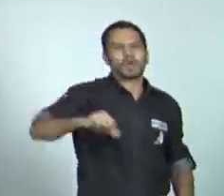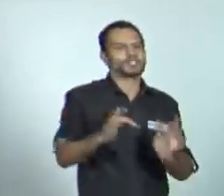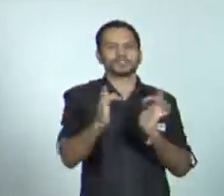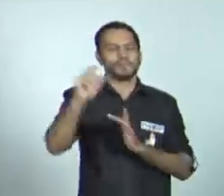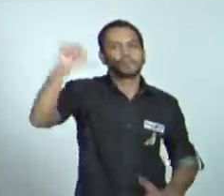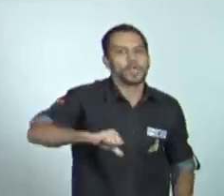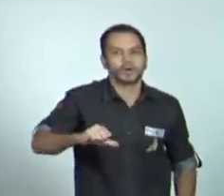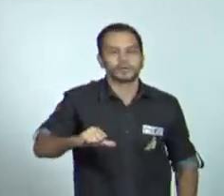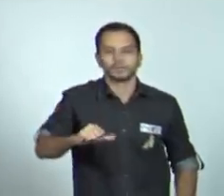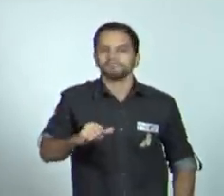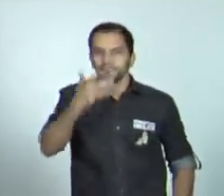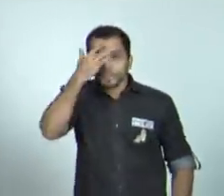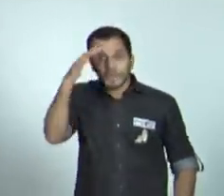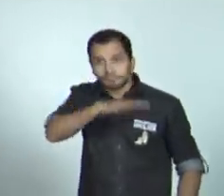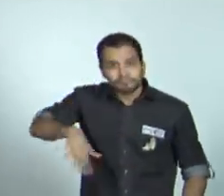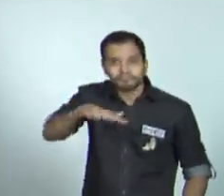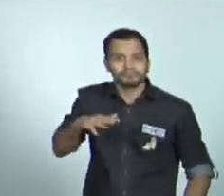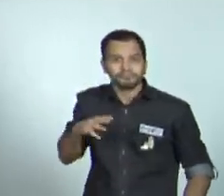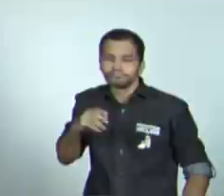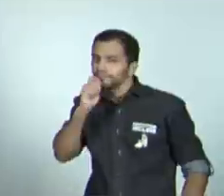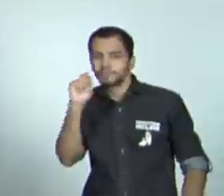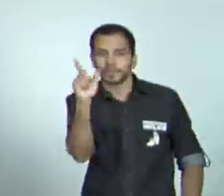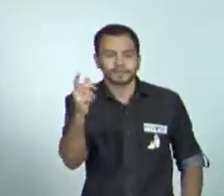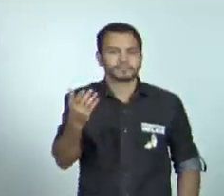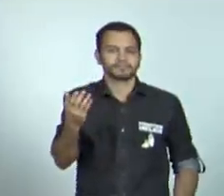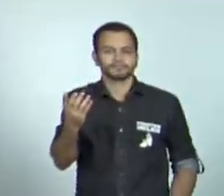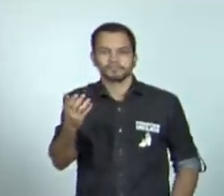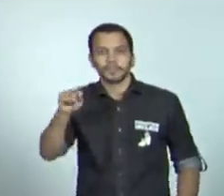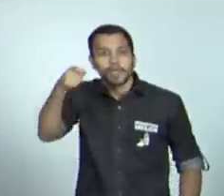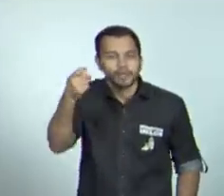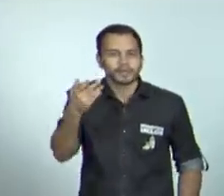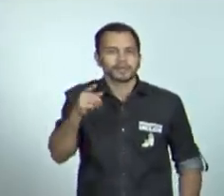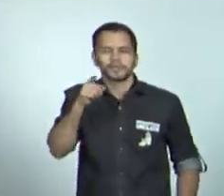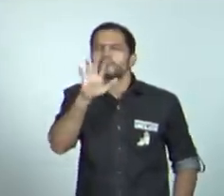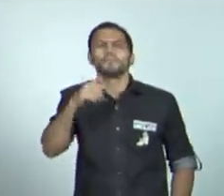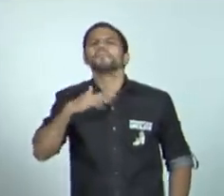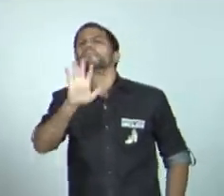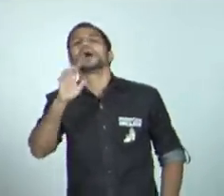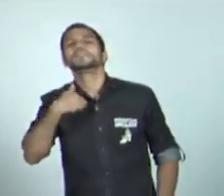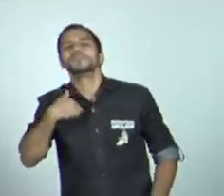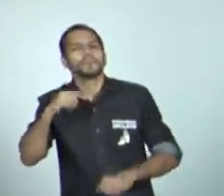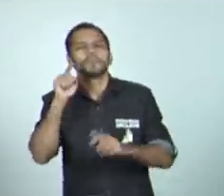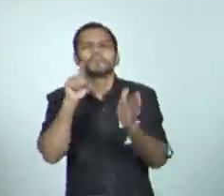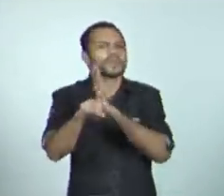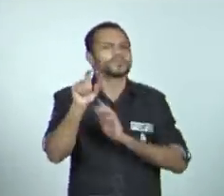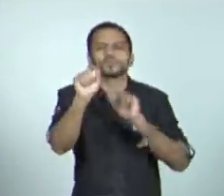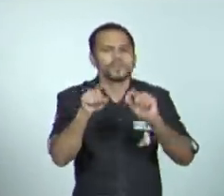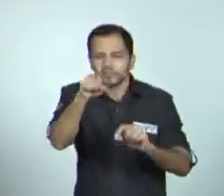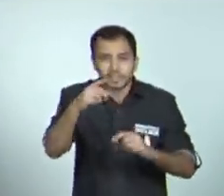deixa eu te falar uma coisa o que você está disposto a fazer pelo nome de jesus vão te perseguir